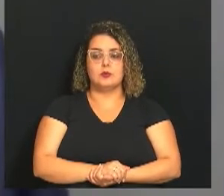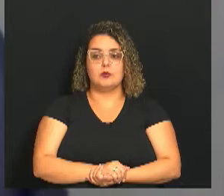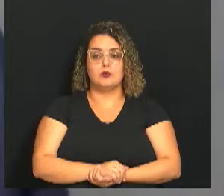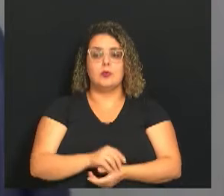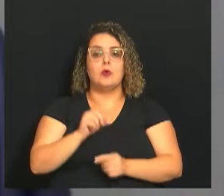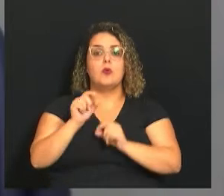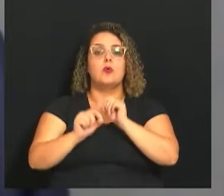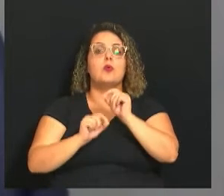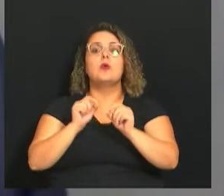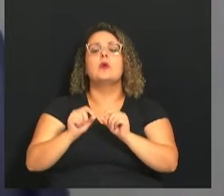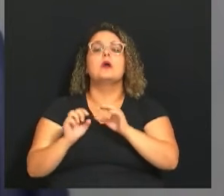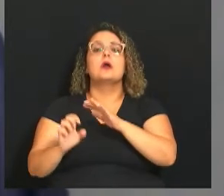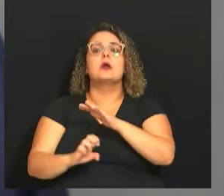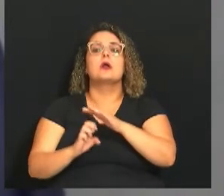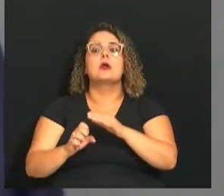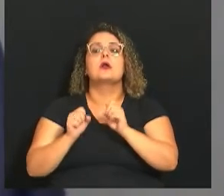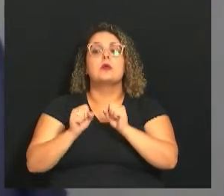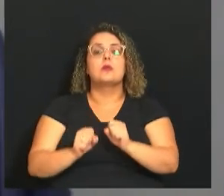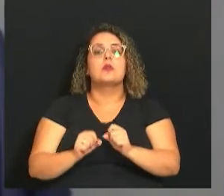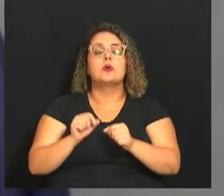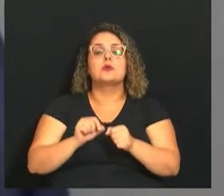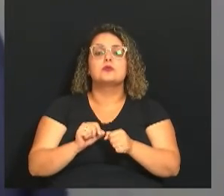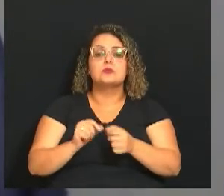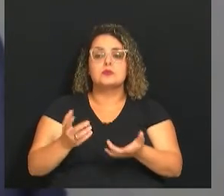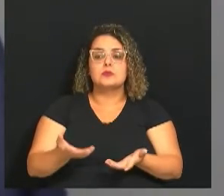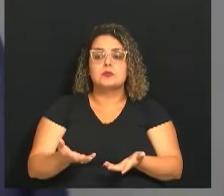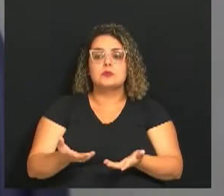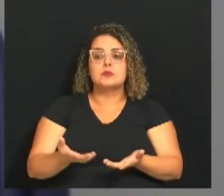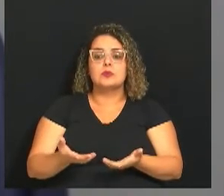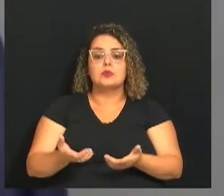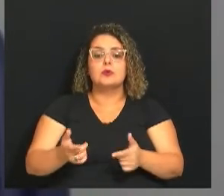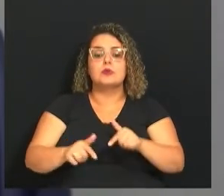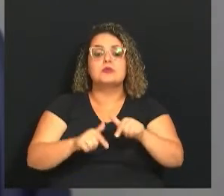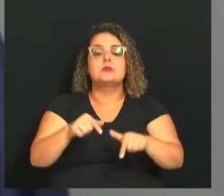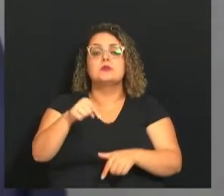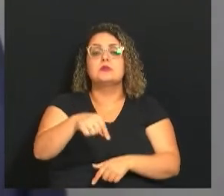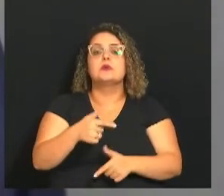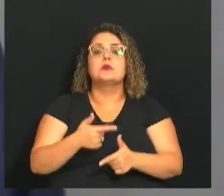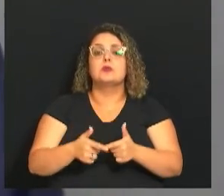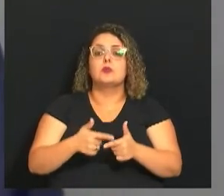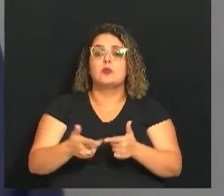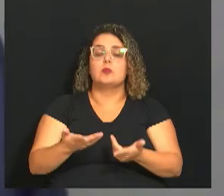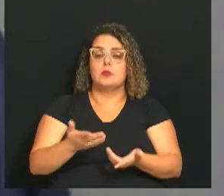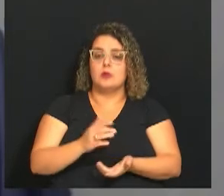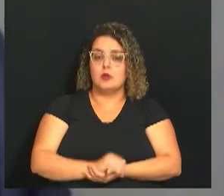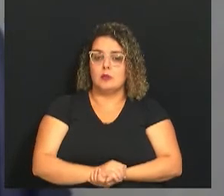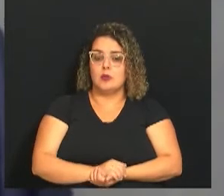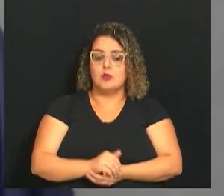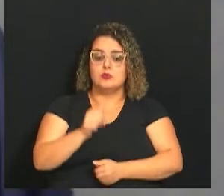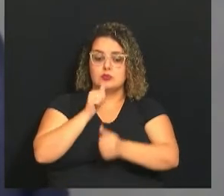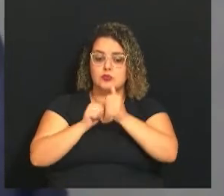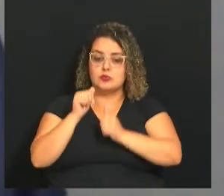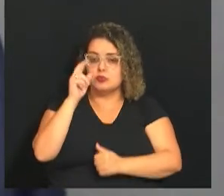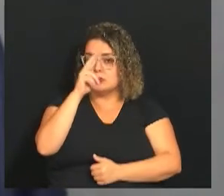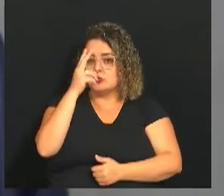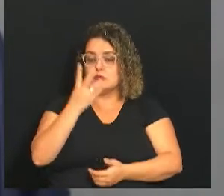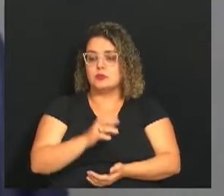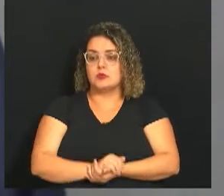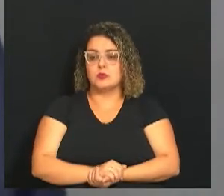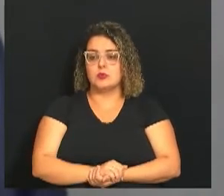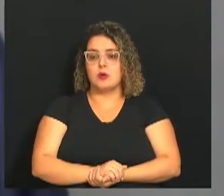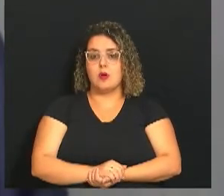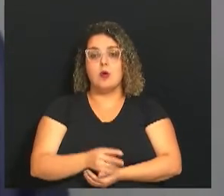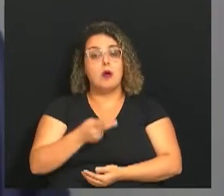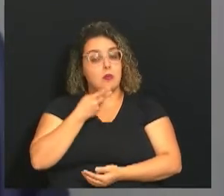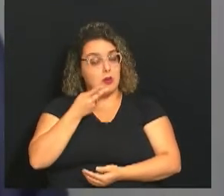fazer com o funcionário que tem algum tipo de problema com relação ao consumo de álcool. Como eu mencionei antes,